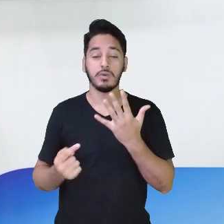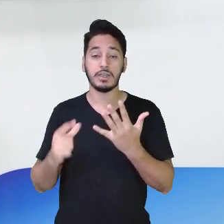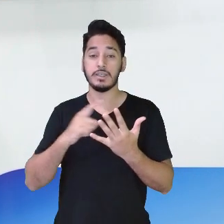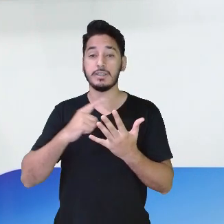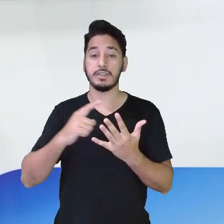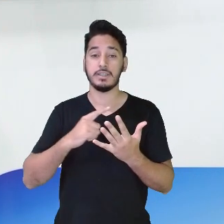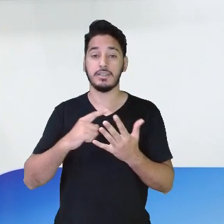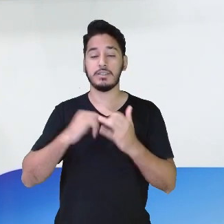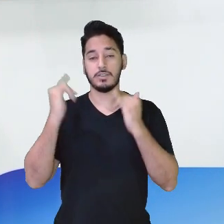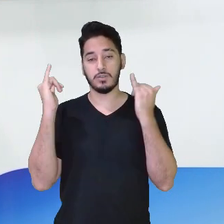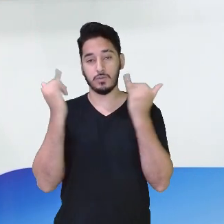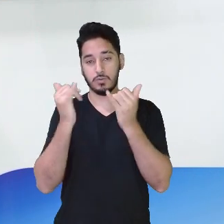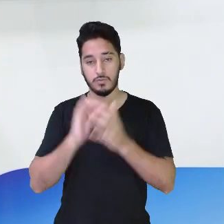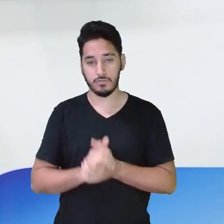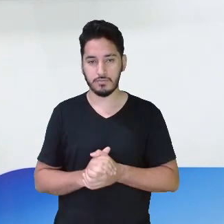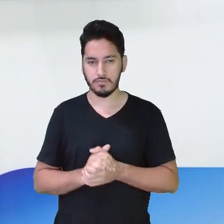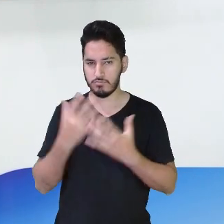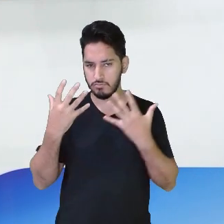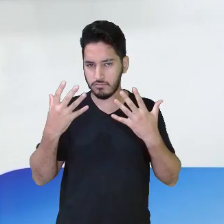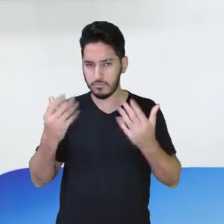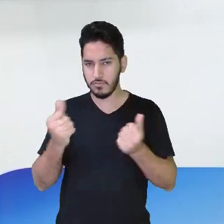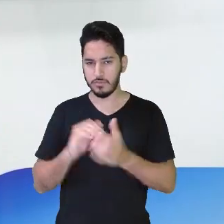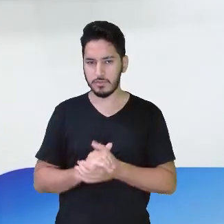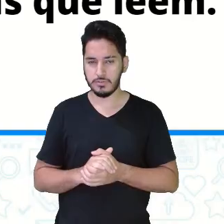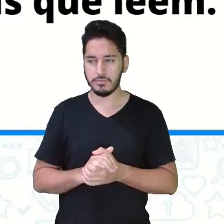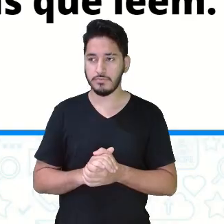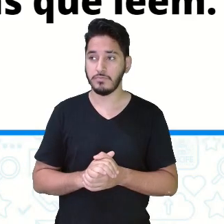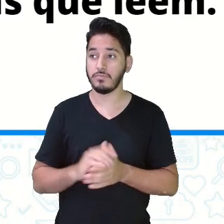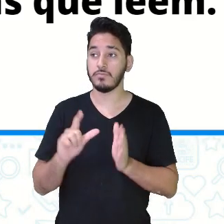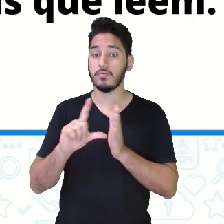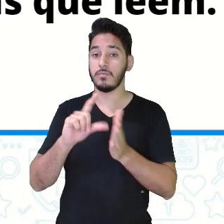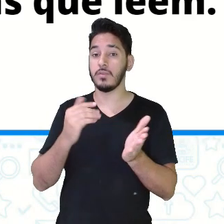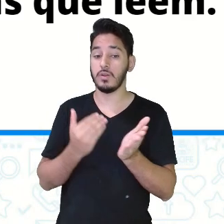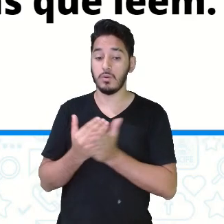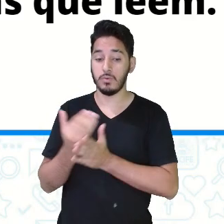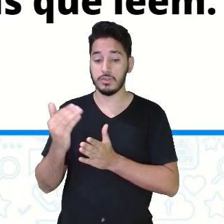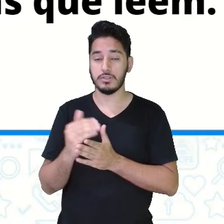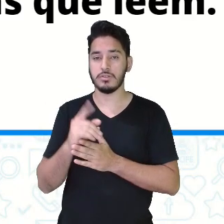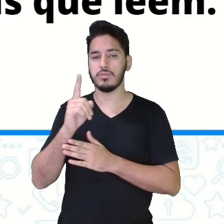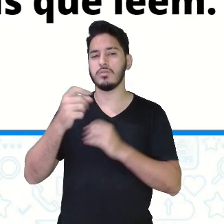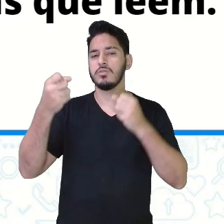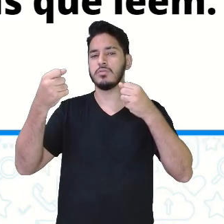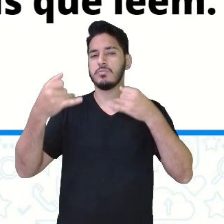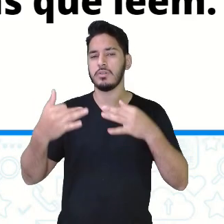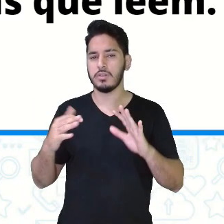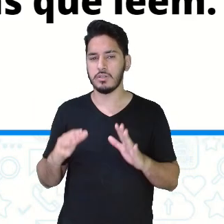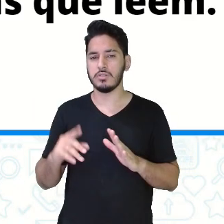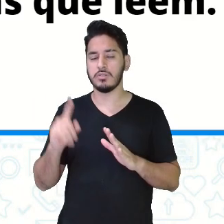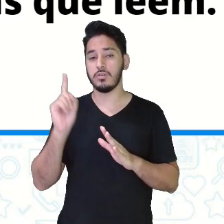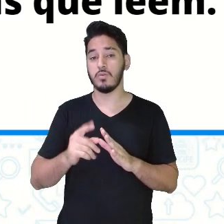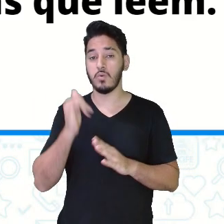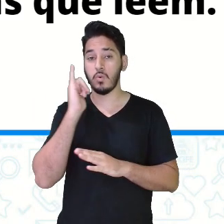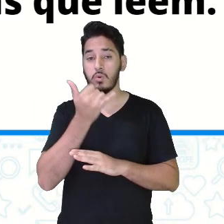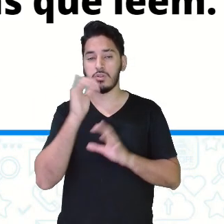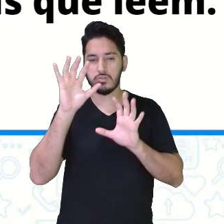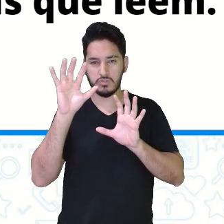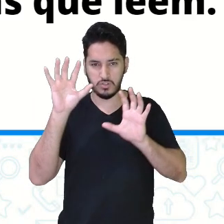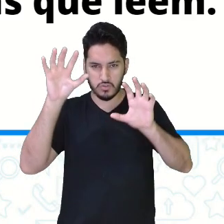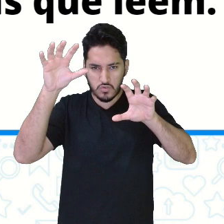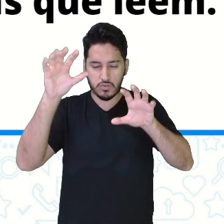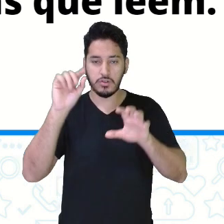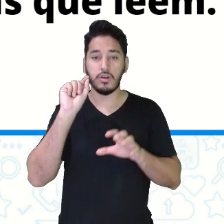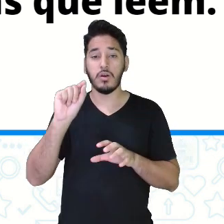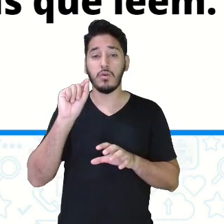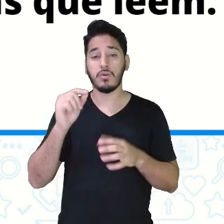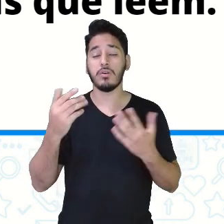presentes nesse conto. Vamos lá? Antes de começar, só aqui uma explicaçãozinha. Um conto de assombração nada